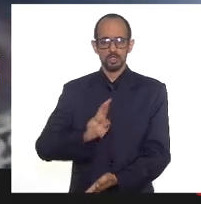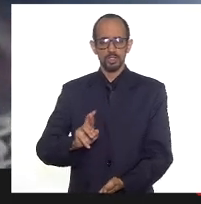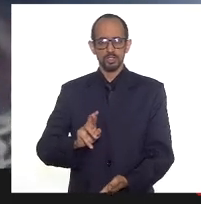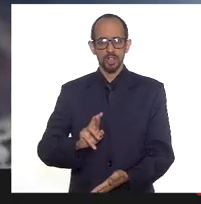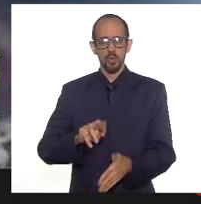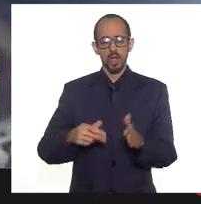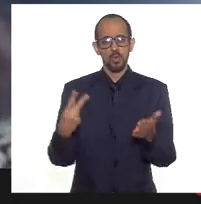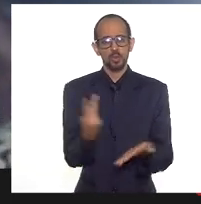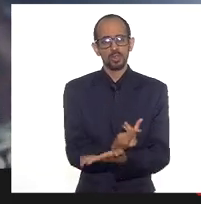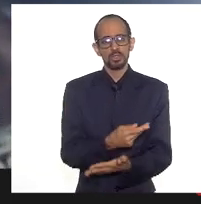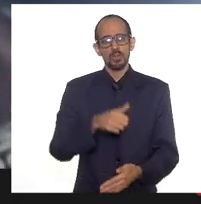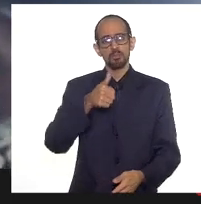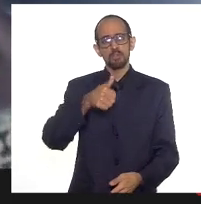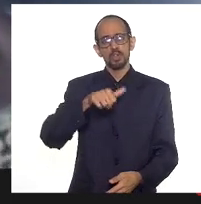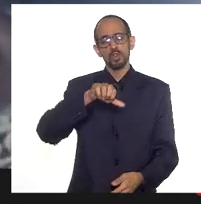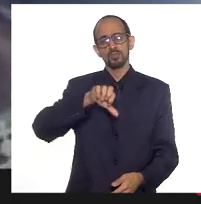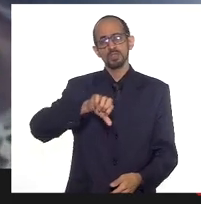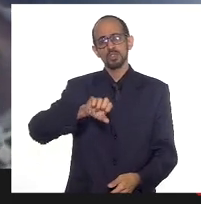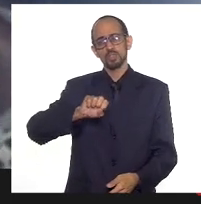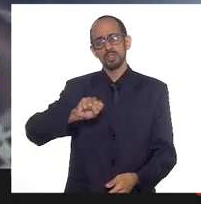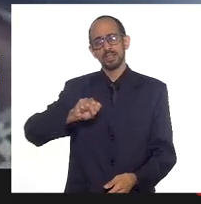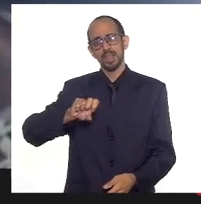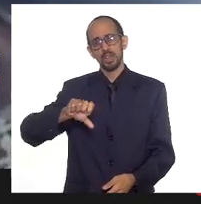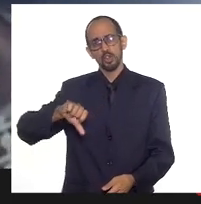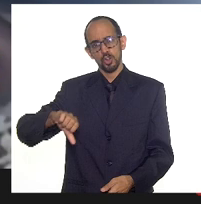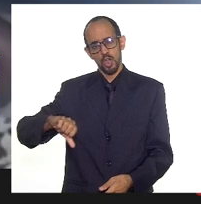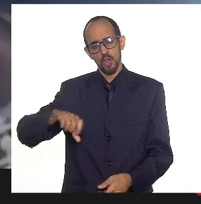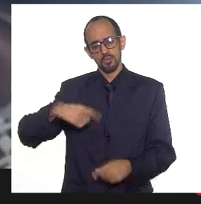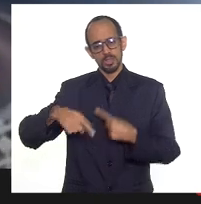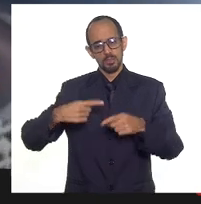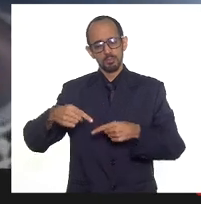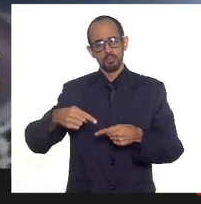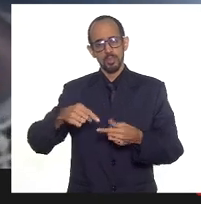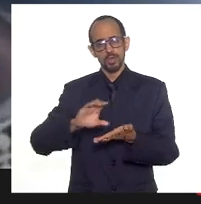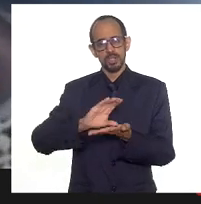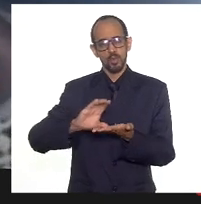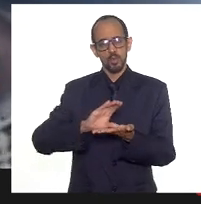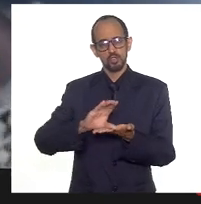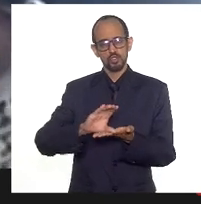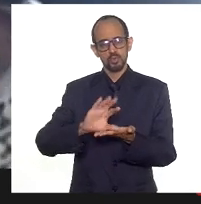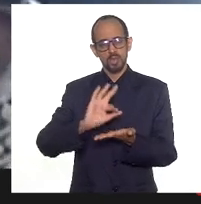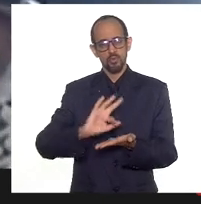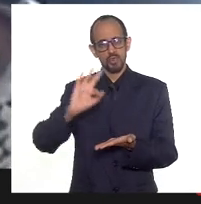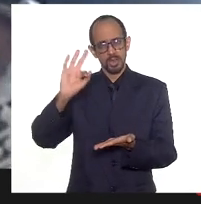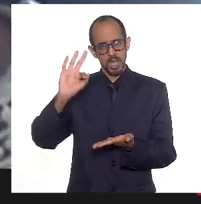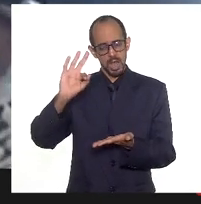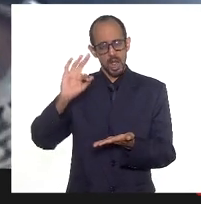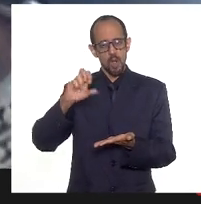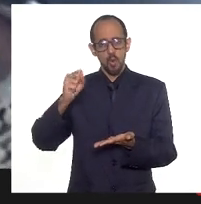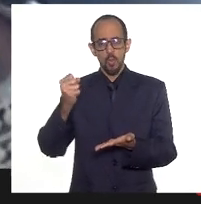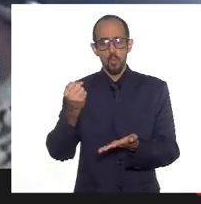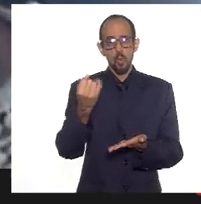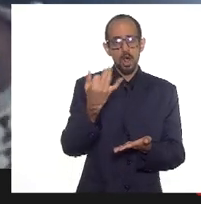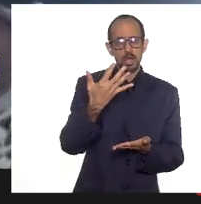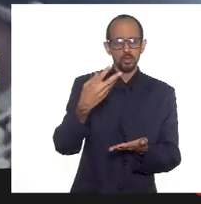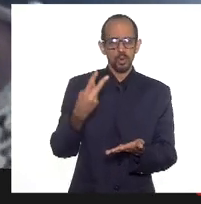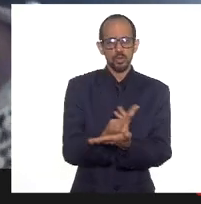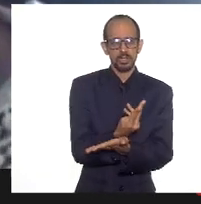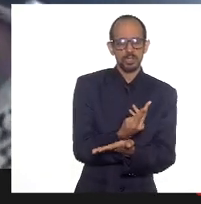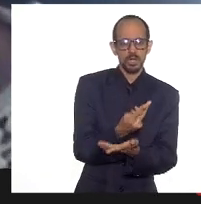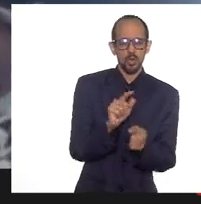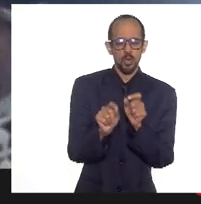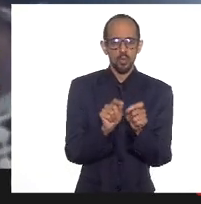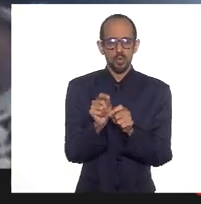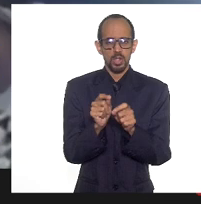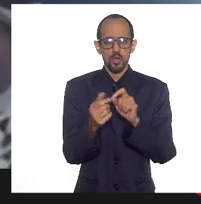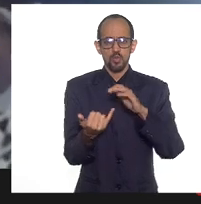em 1989, logo após a publicação da Constituição Federal, né? Quando o